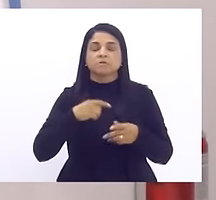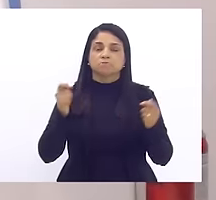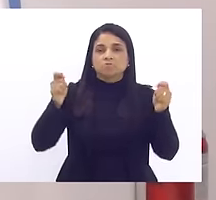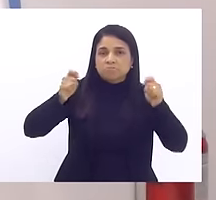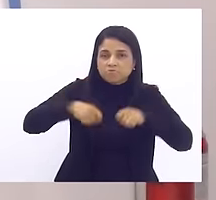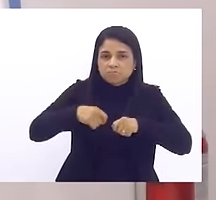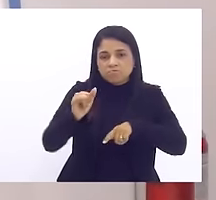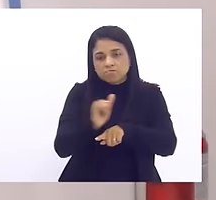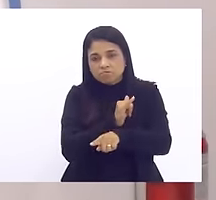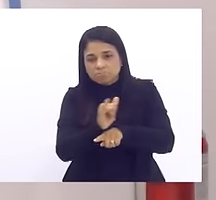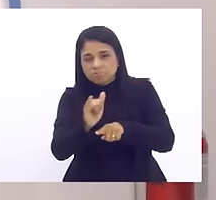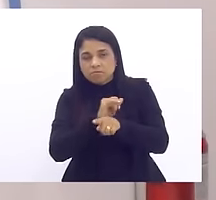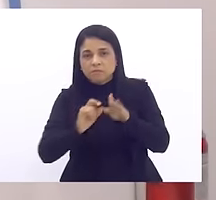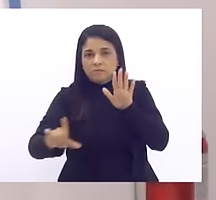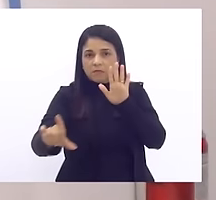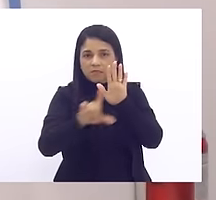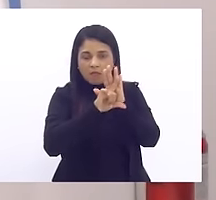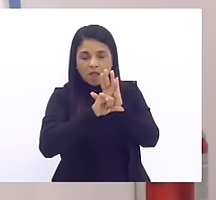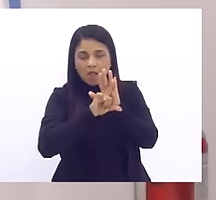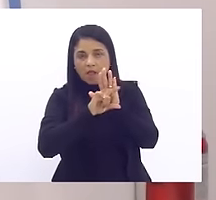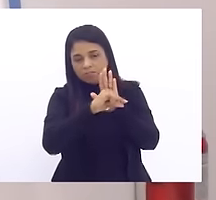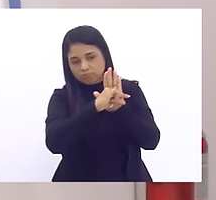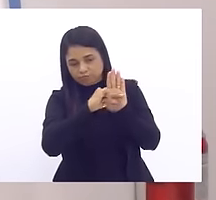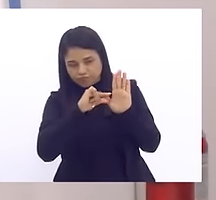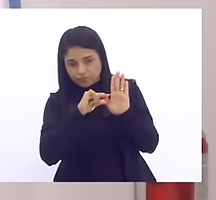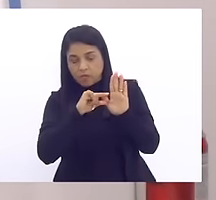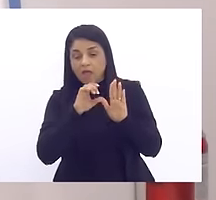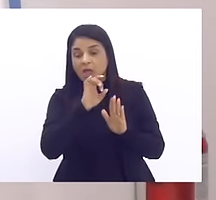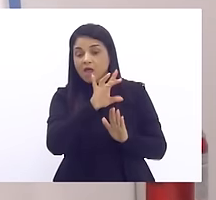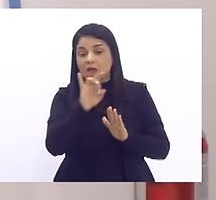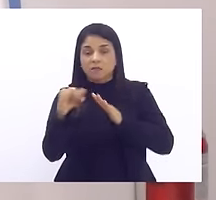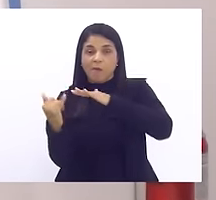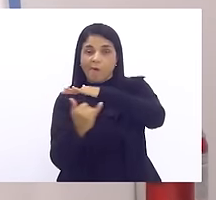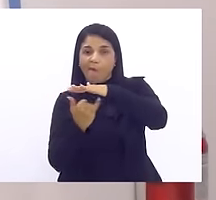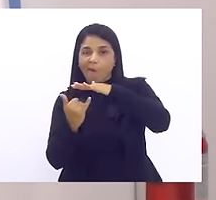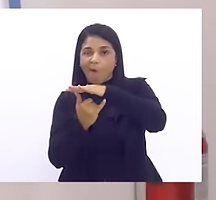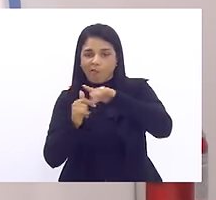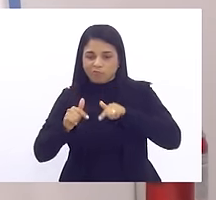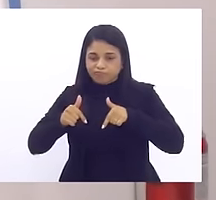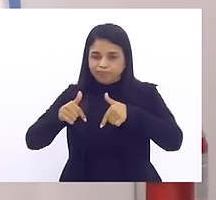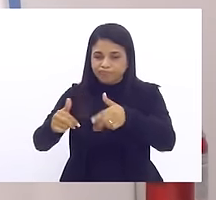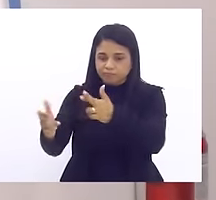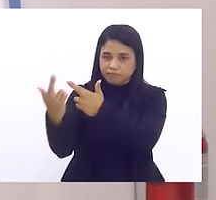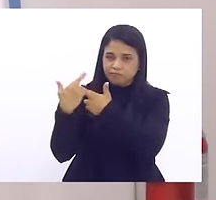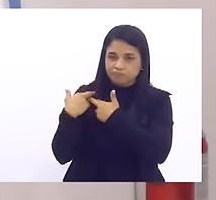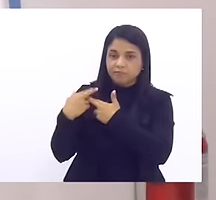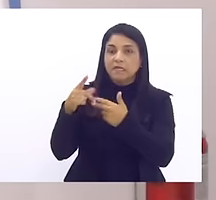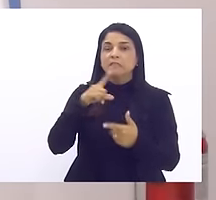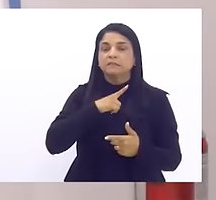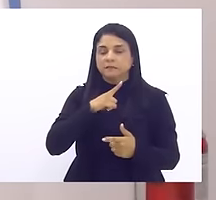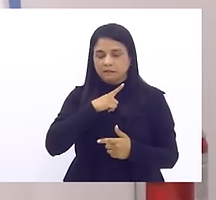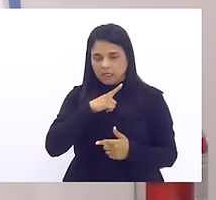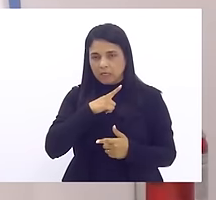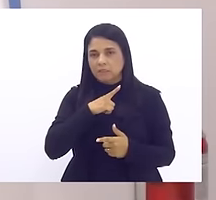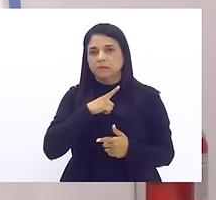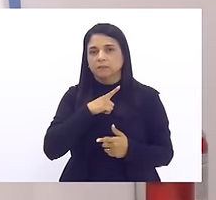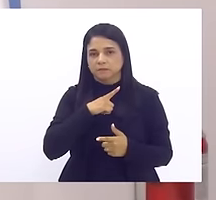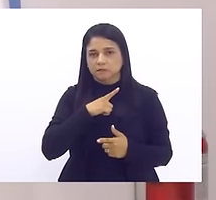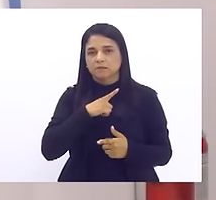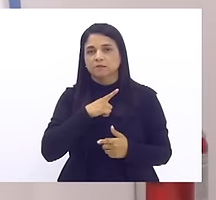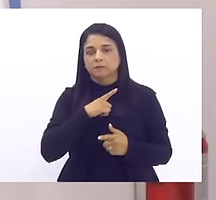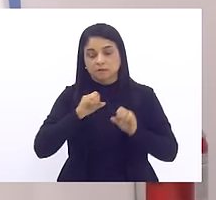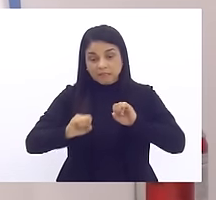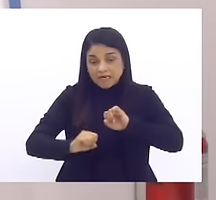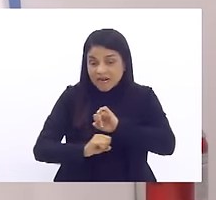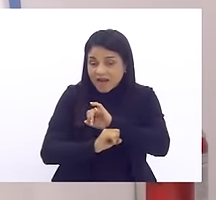colocar na lei é que cada órgão responsável pela operação tem o seu aparato Porque é necessário até por uma forma de